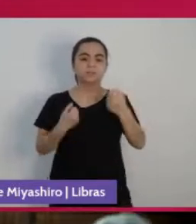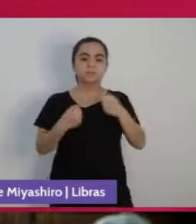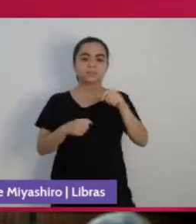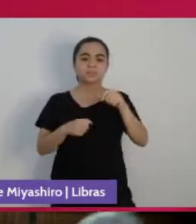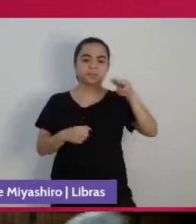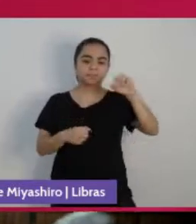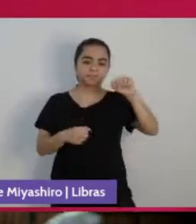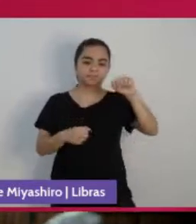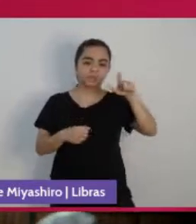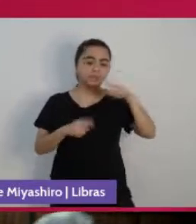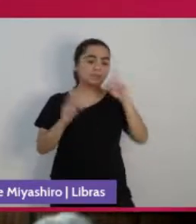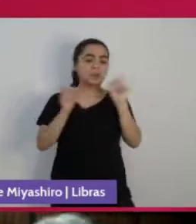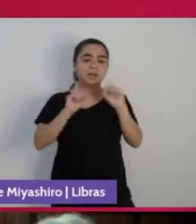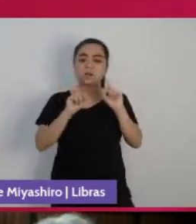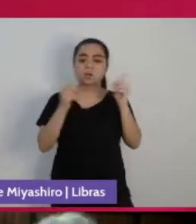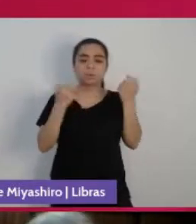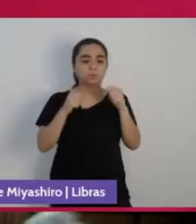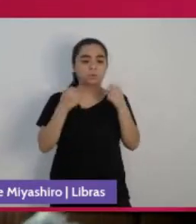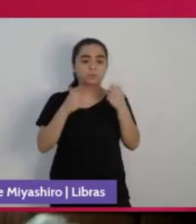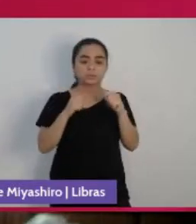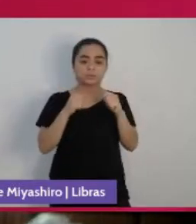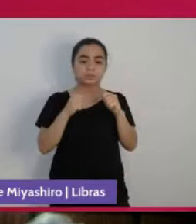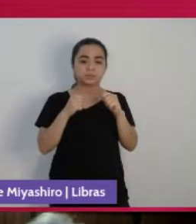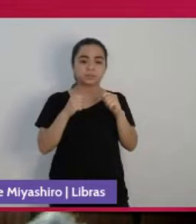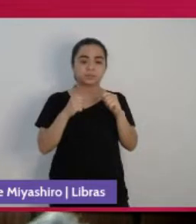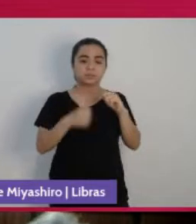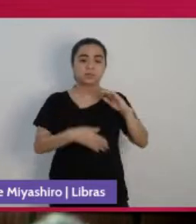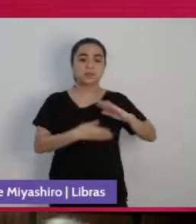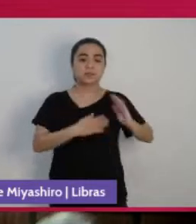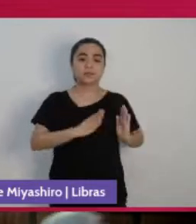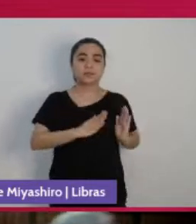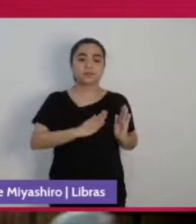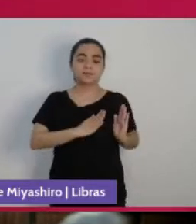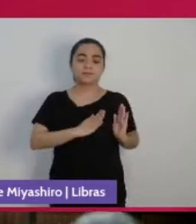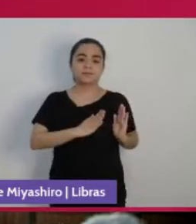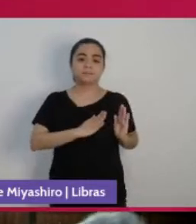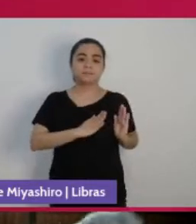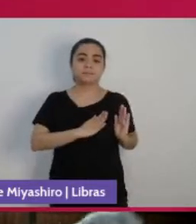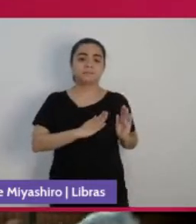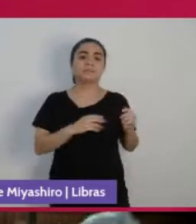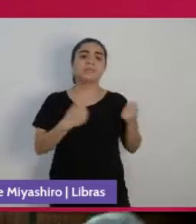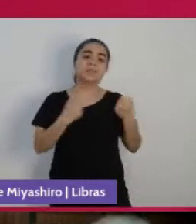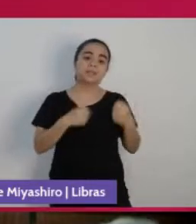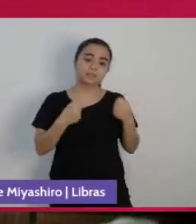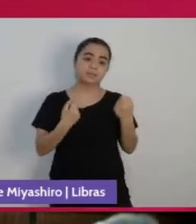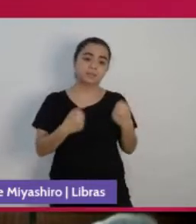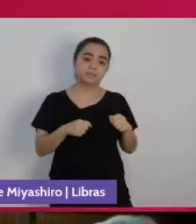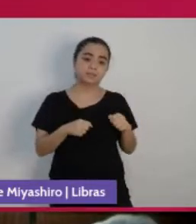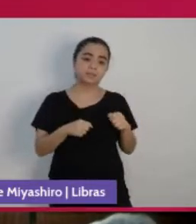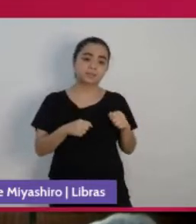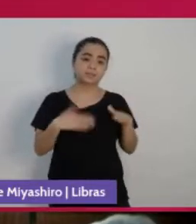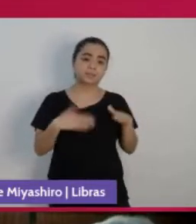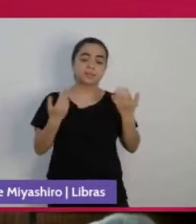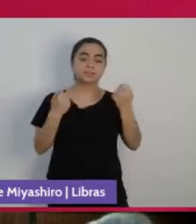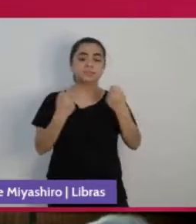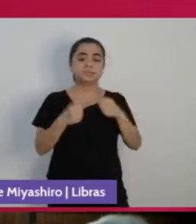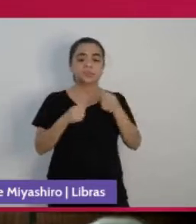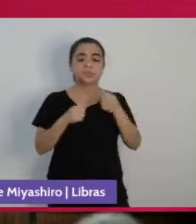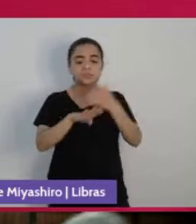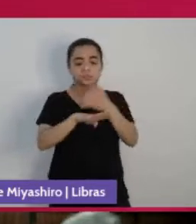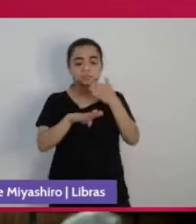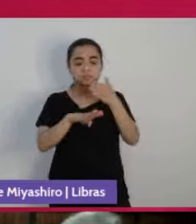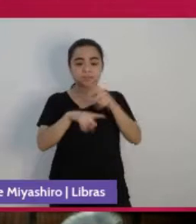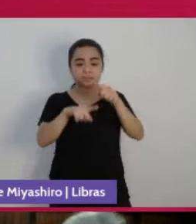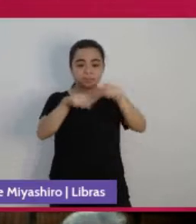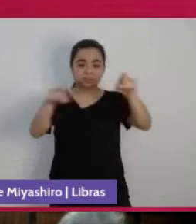Não. Na mama 2D, que é a nossa mamografia, preciso? Preciso. E eu preciso ir na sala fazer.